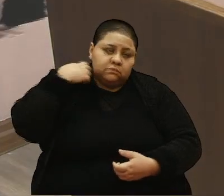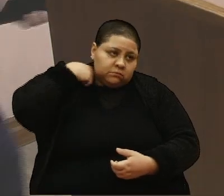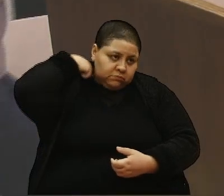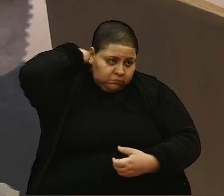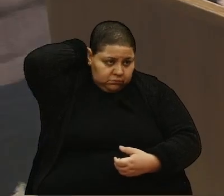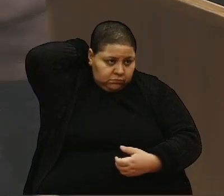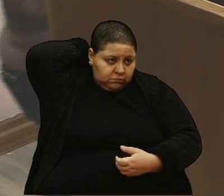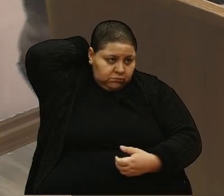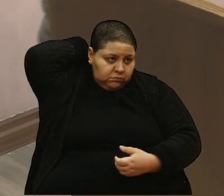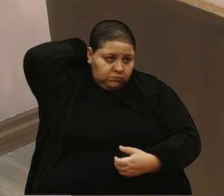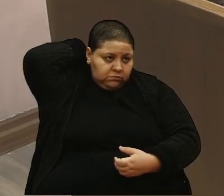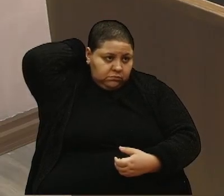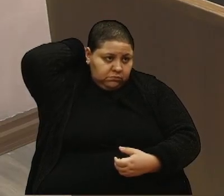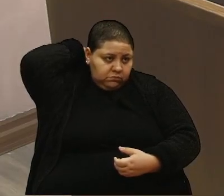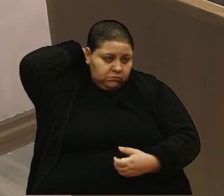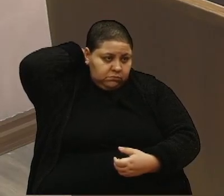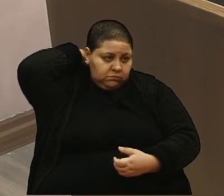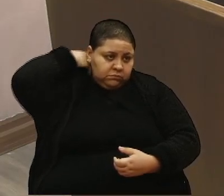pro meu cargo.